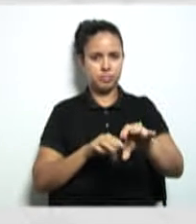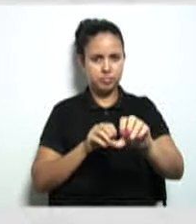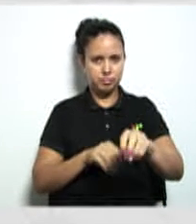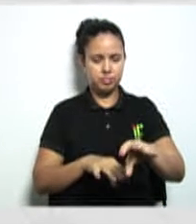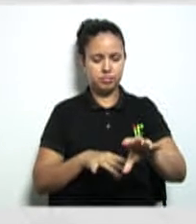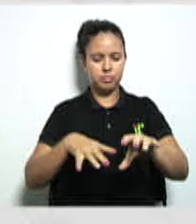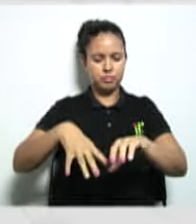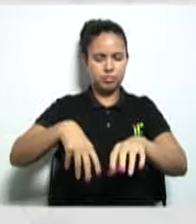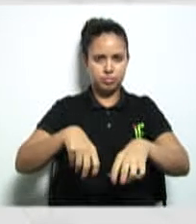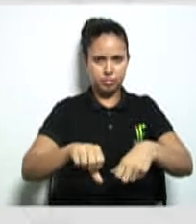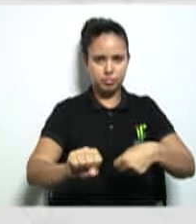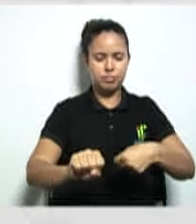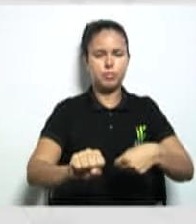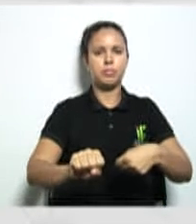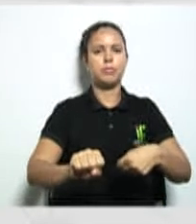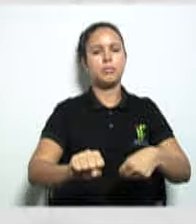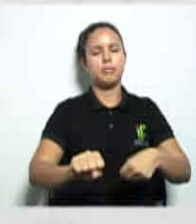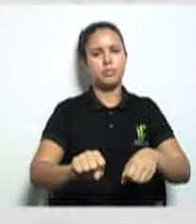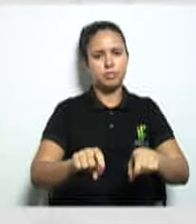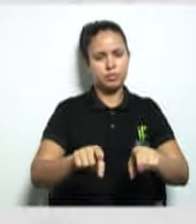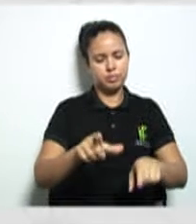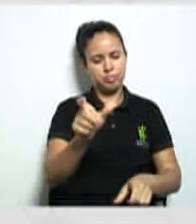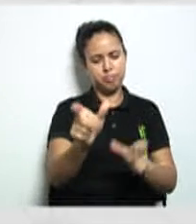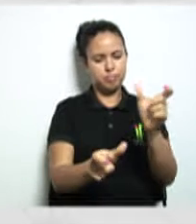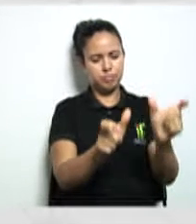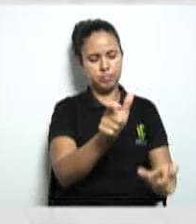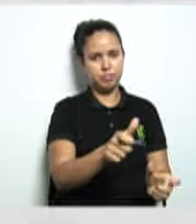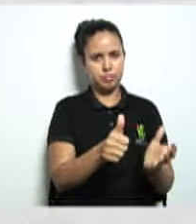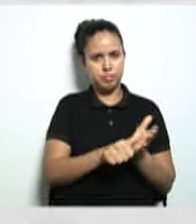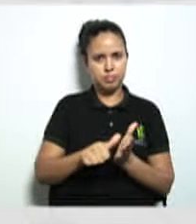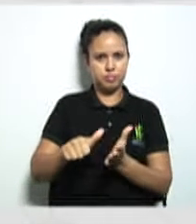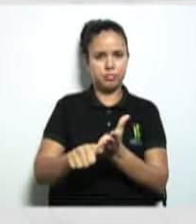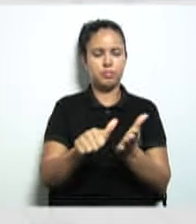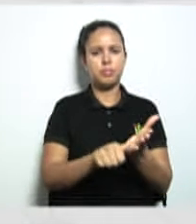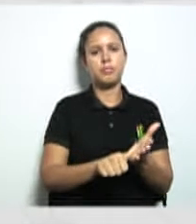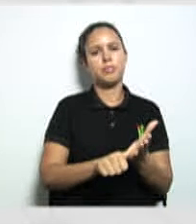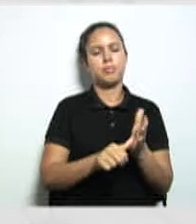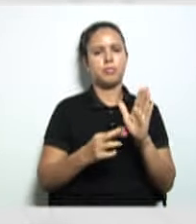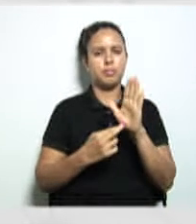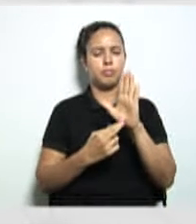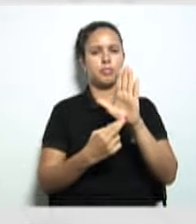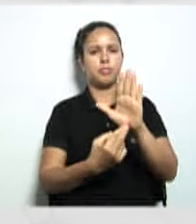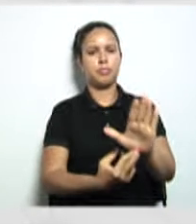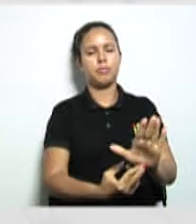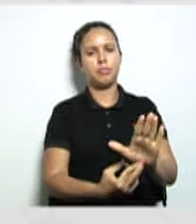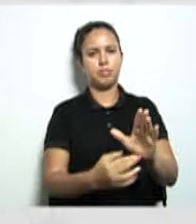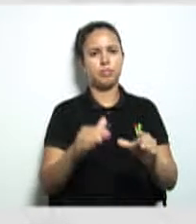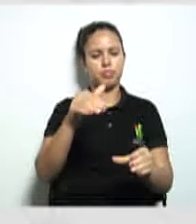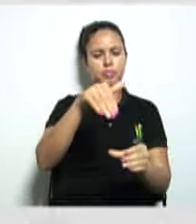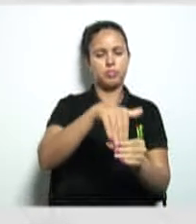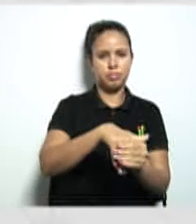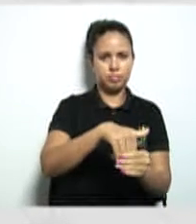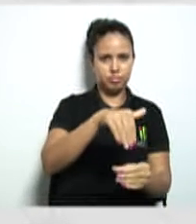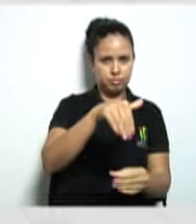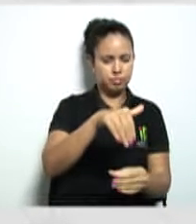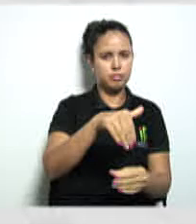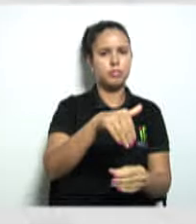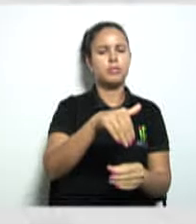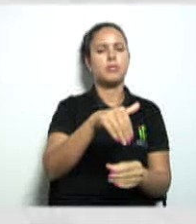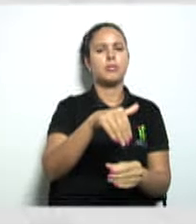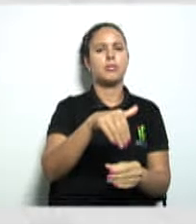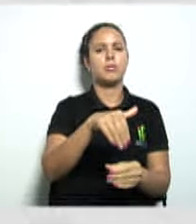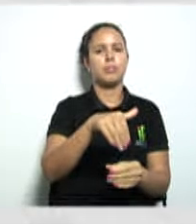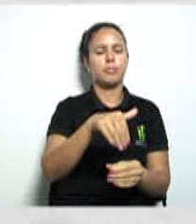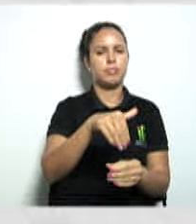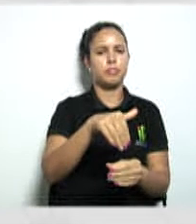a formação de seus membros, representantes eleitos, né? Que são aqueles que